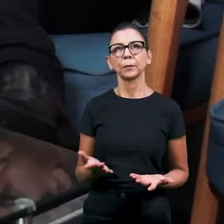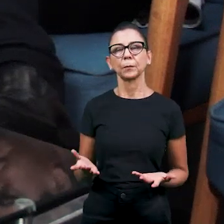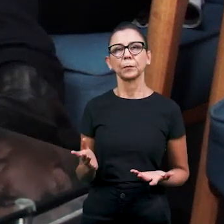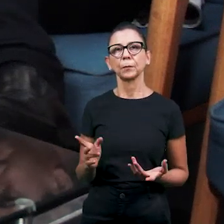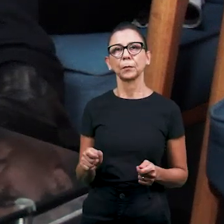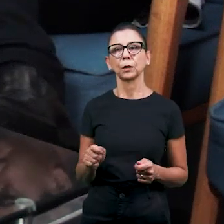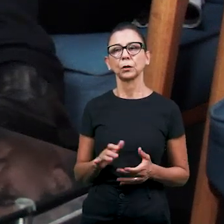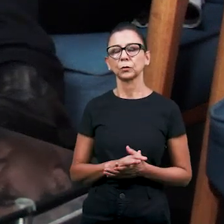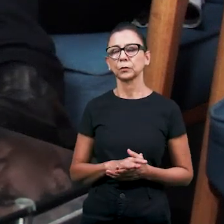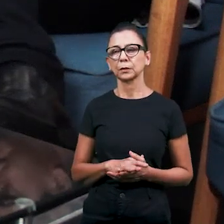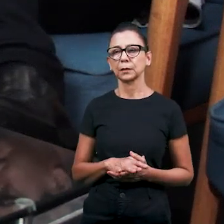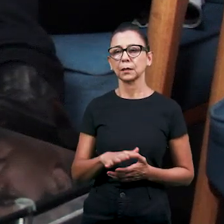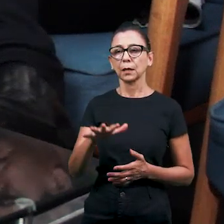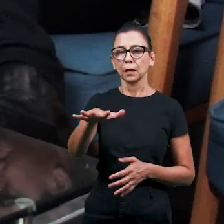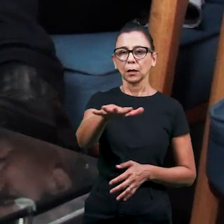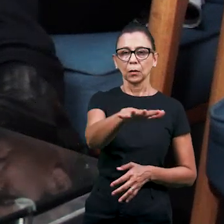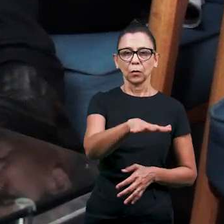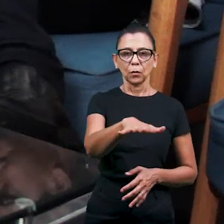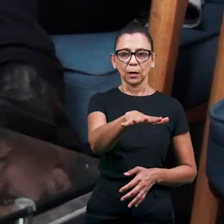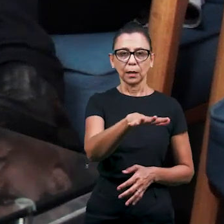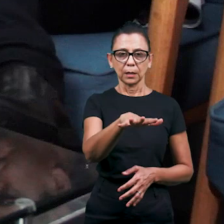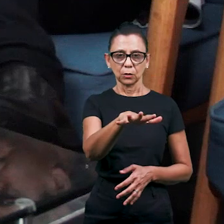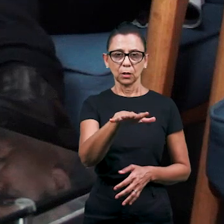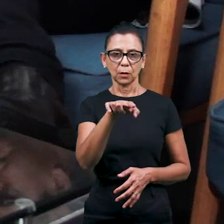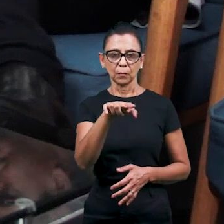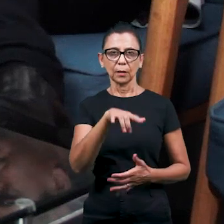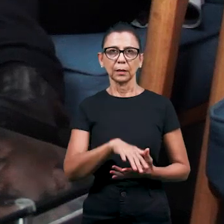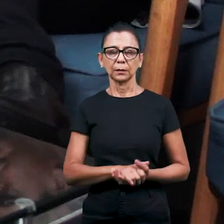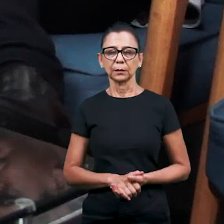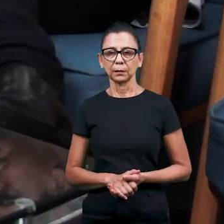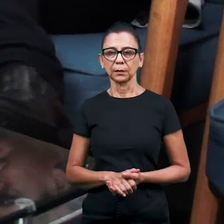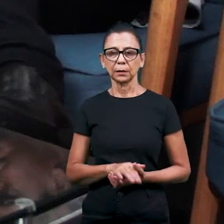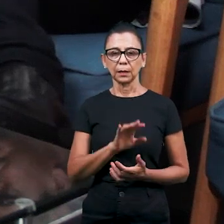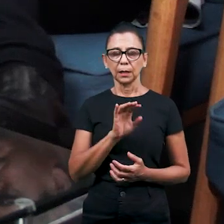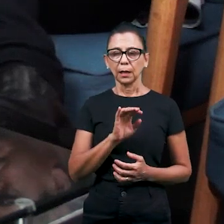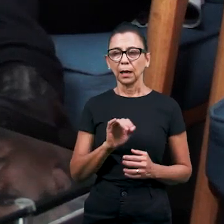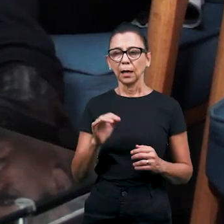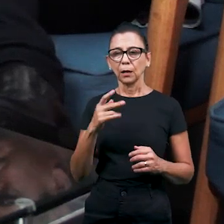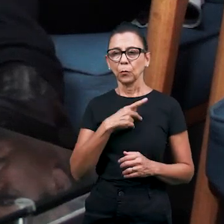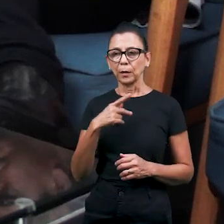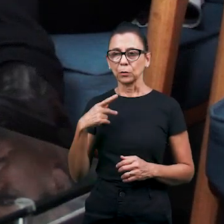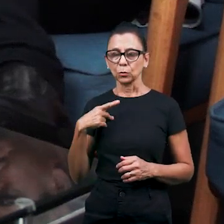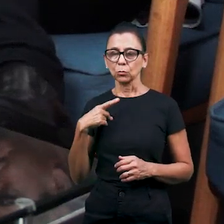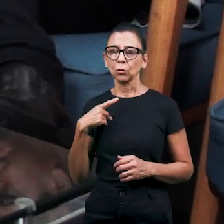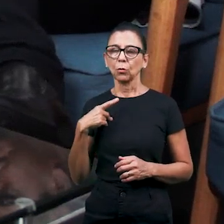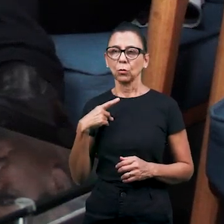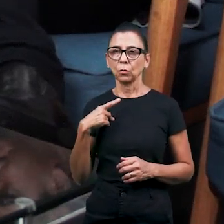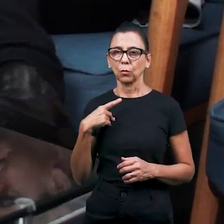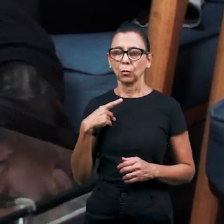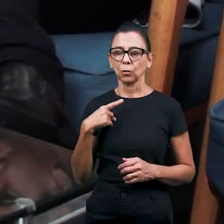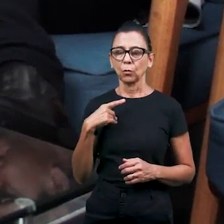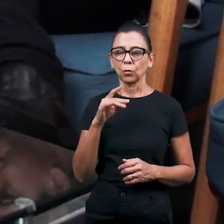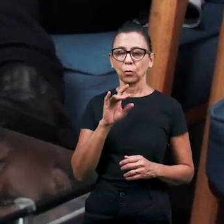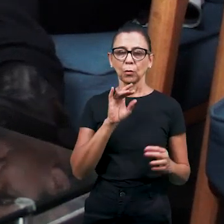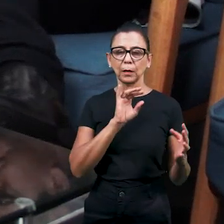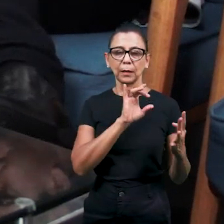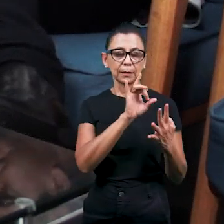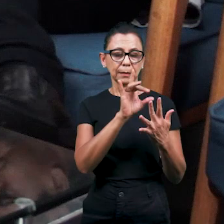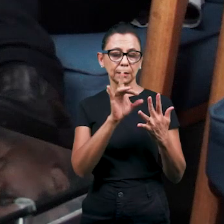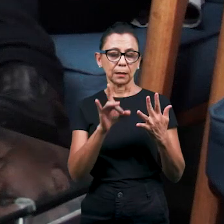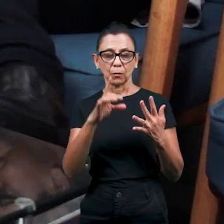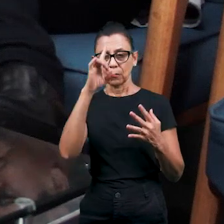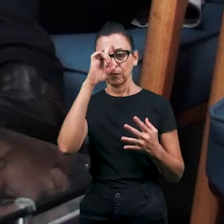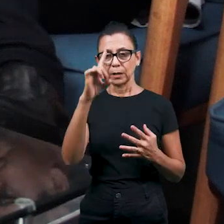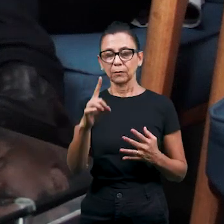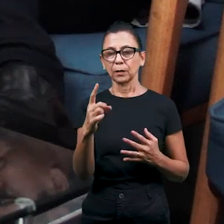vai procurar o testemunho. Mas aqueles 2 jovens que estão ali da igreja, vou dar um exemplo, você tem 2 jovens da igreja de gaivotas, mas